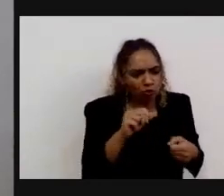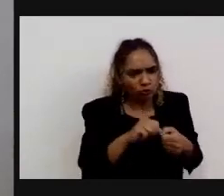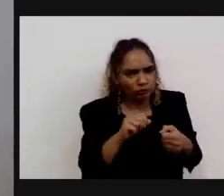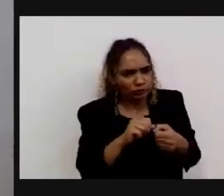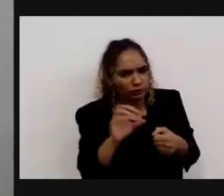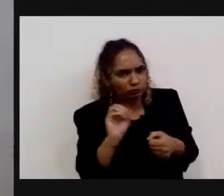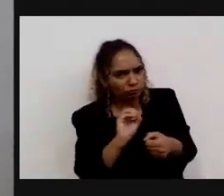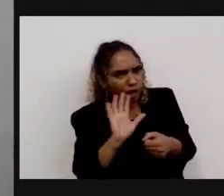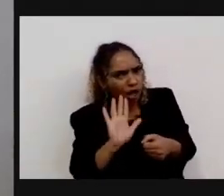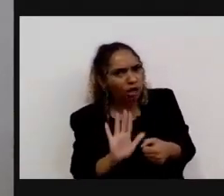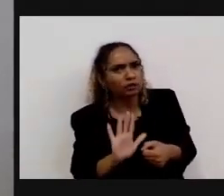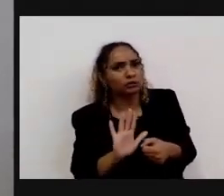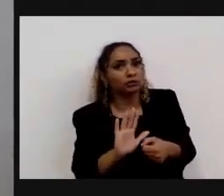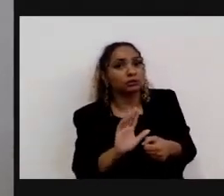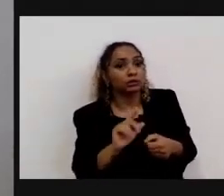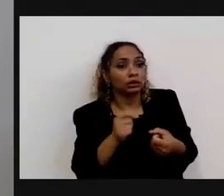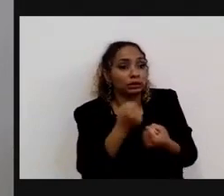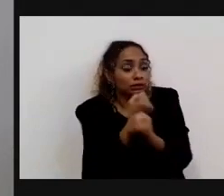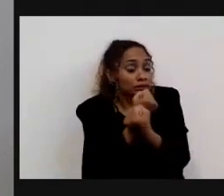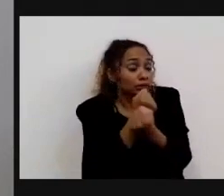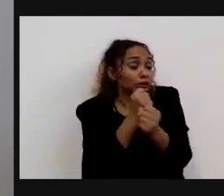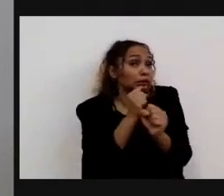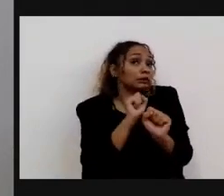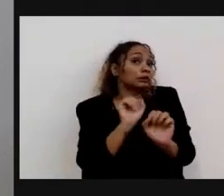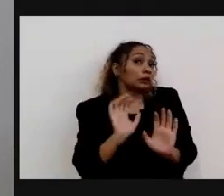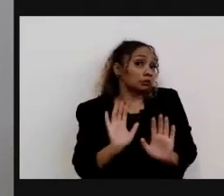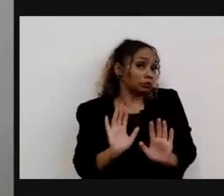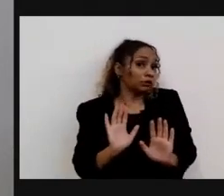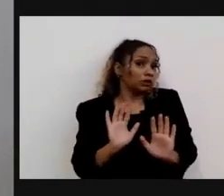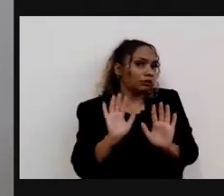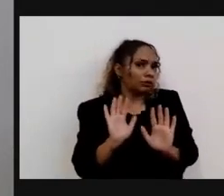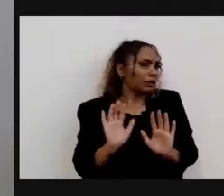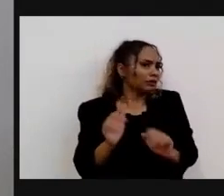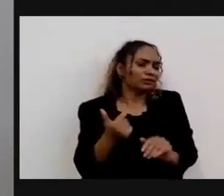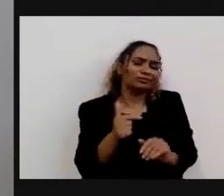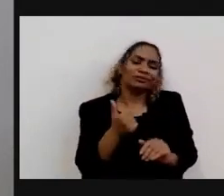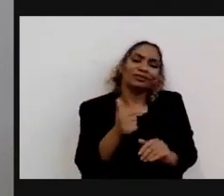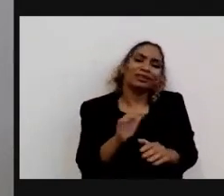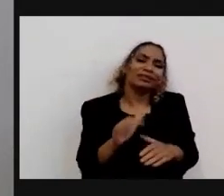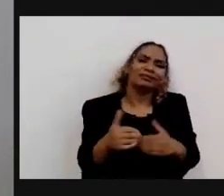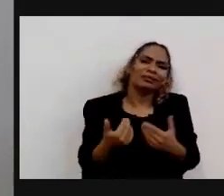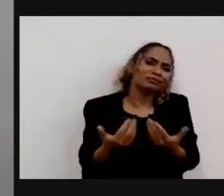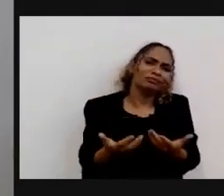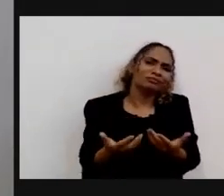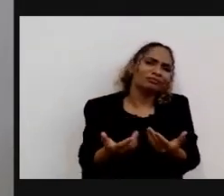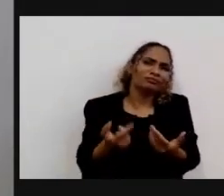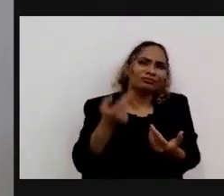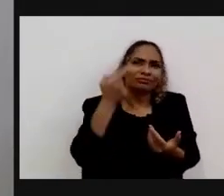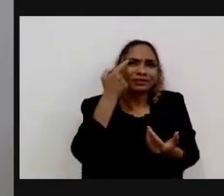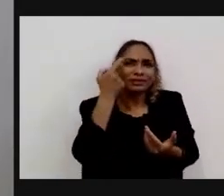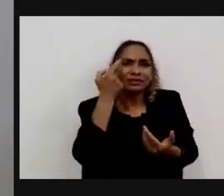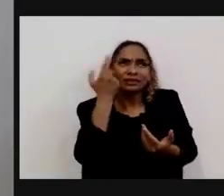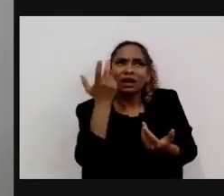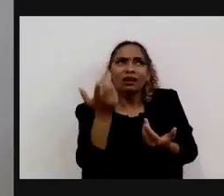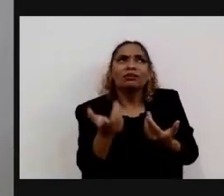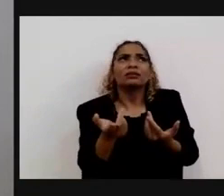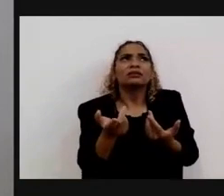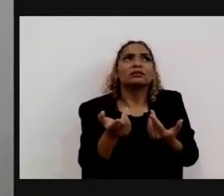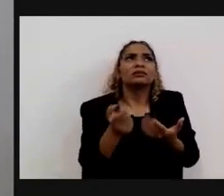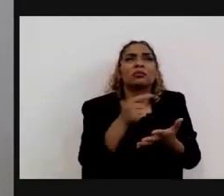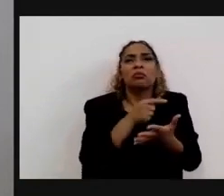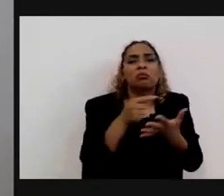me nada seria impossível seria um fator embarreirador mas não aconteceu então acho que às vezes tem uma conjunção de